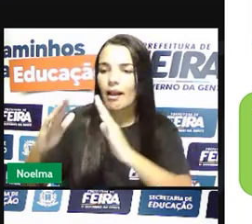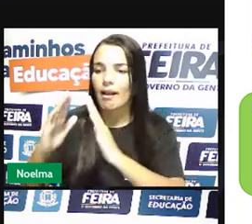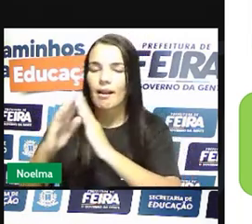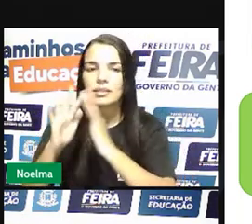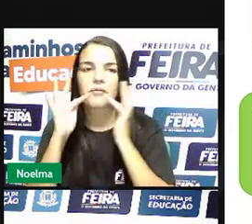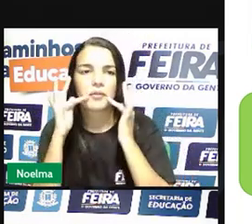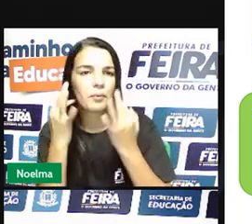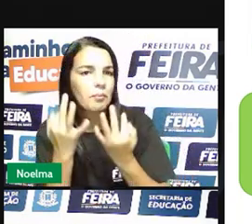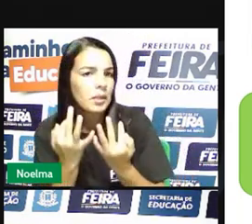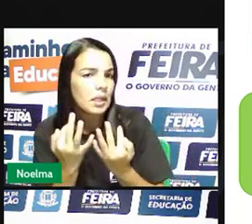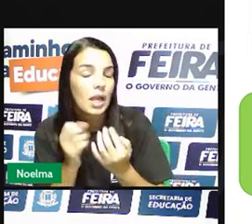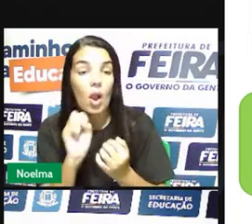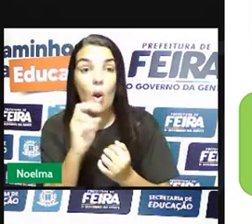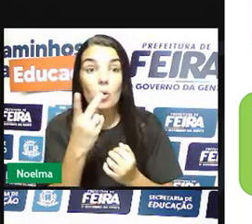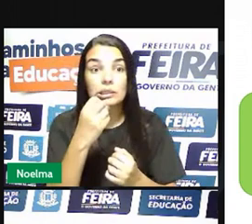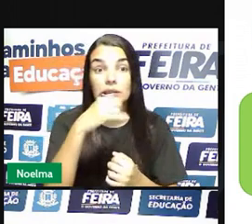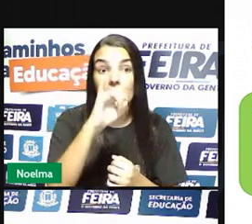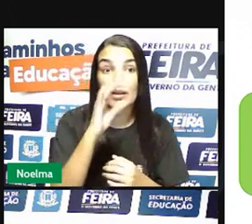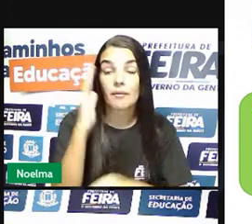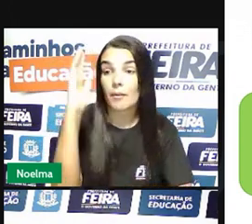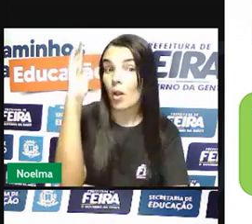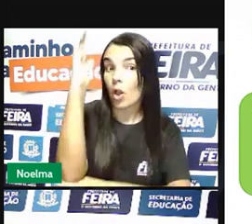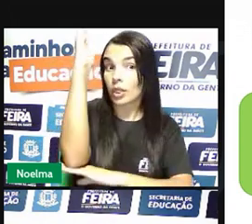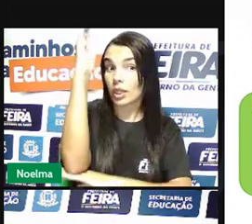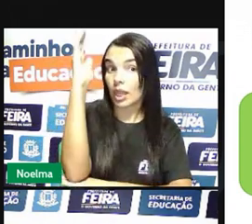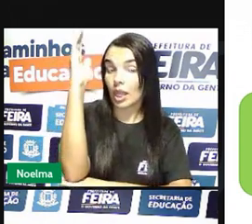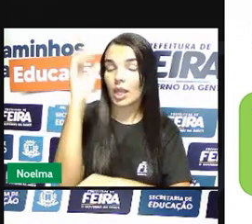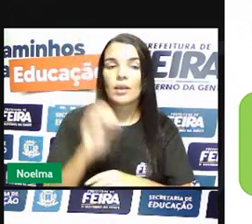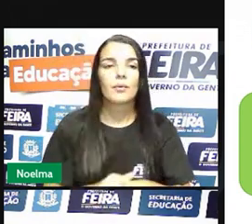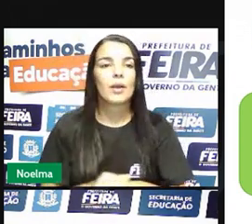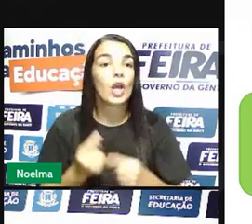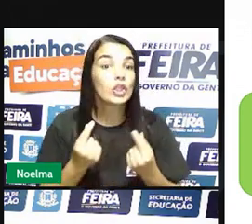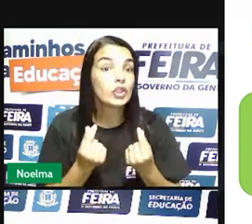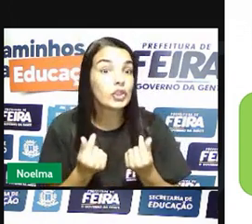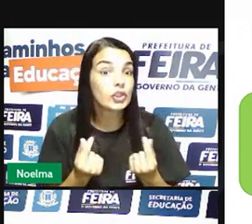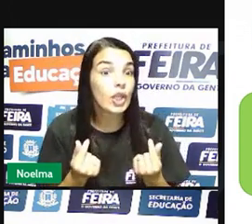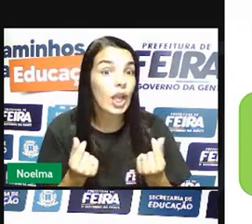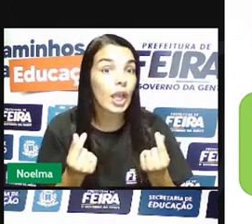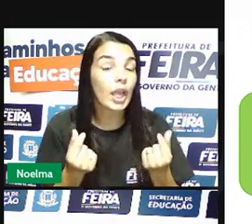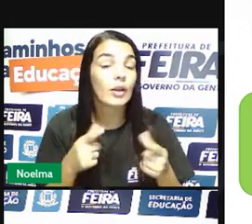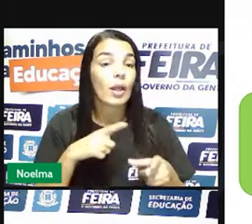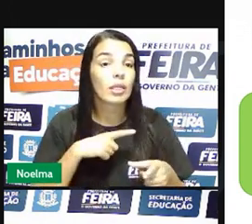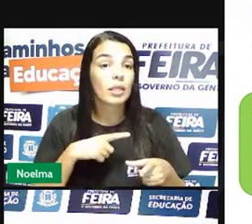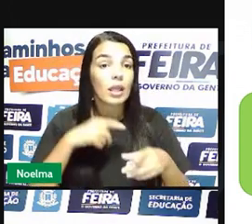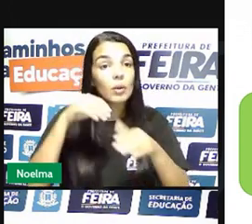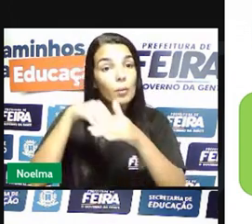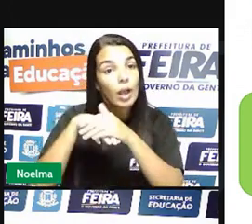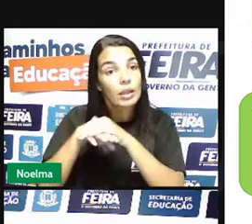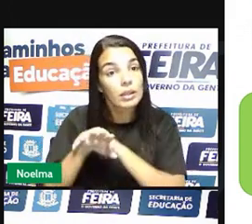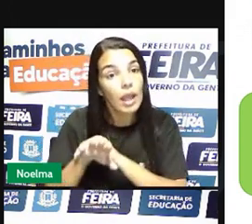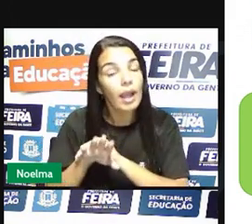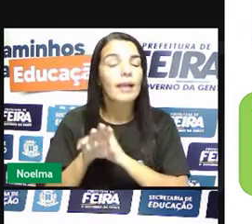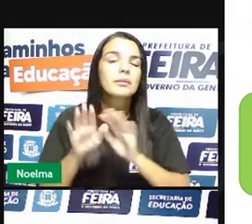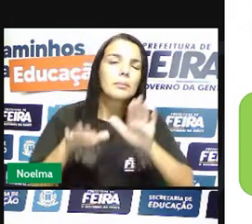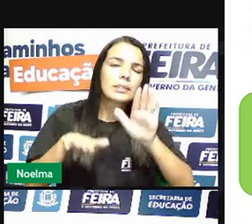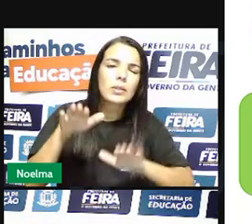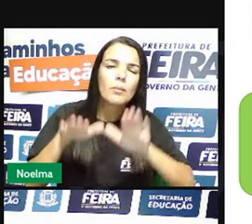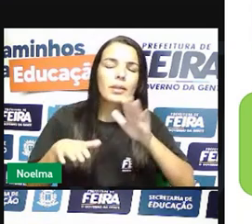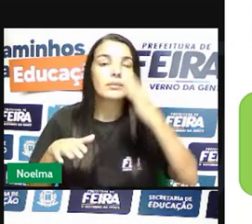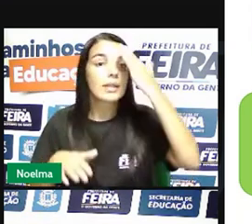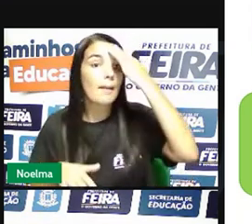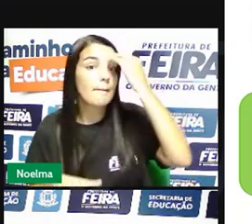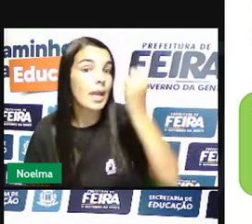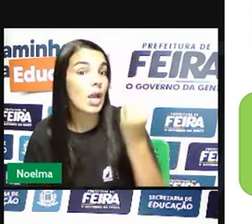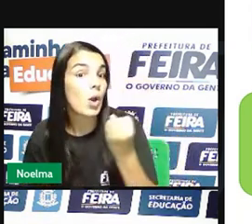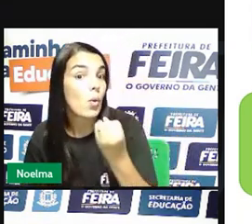um hotel, né? O dinheiro, que são os gastos que vocês poderão ter lá, tem que fazer uma média de gastos